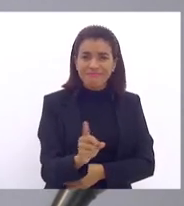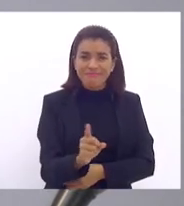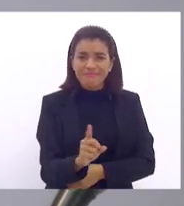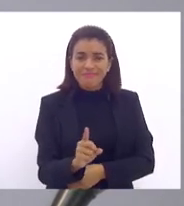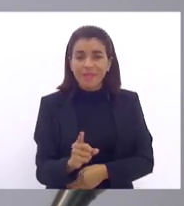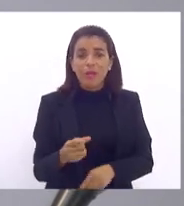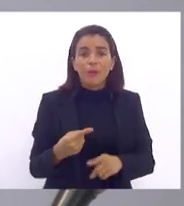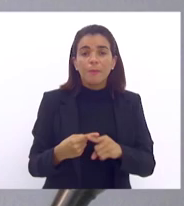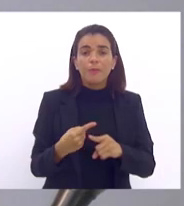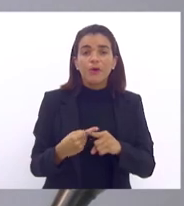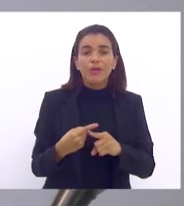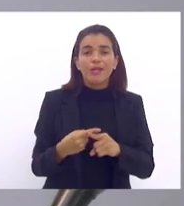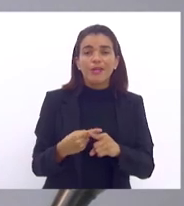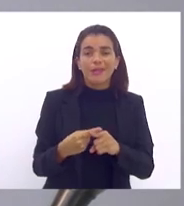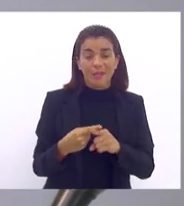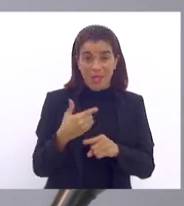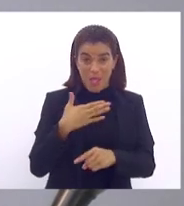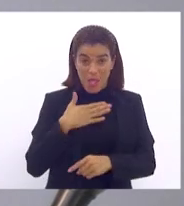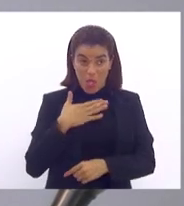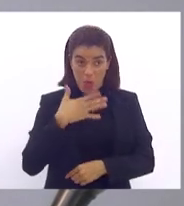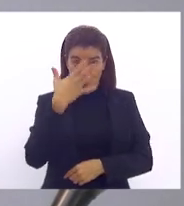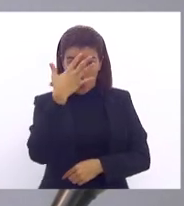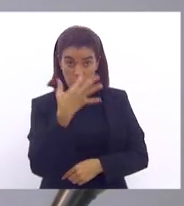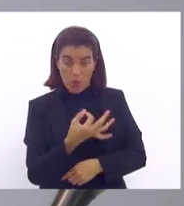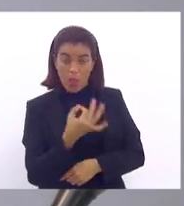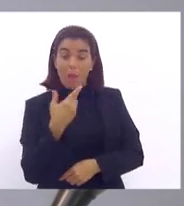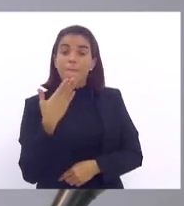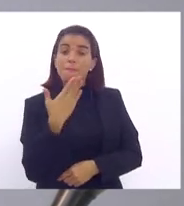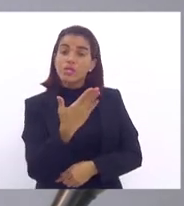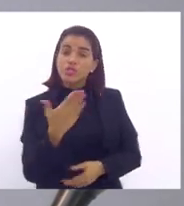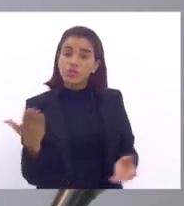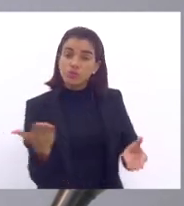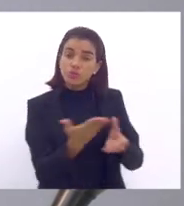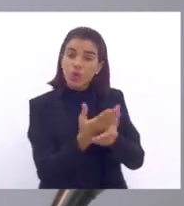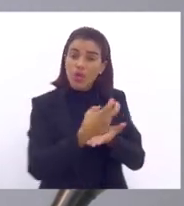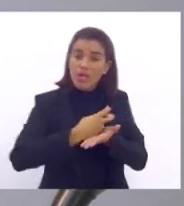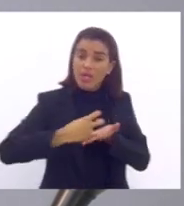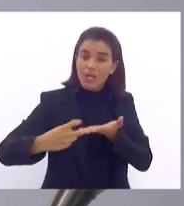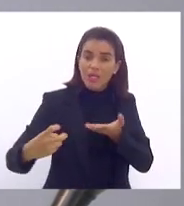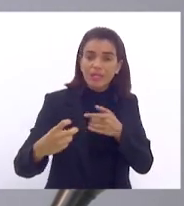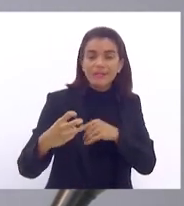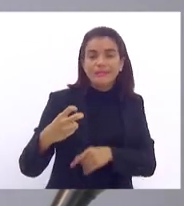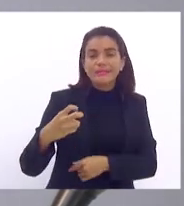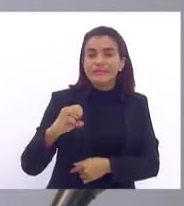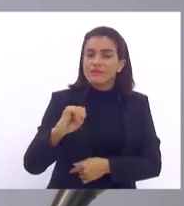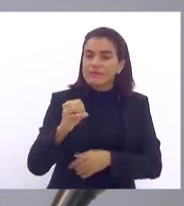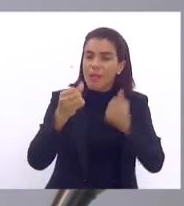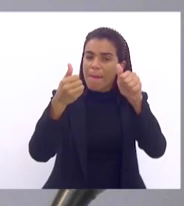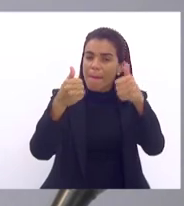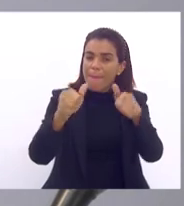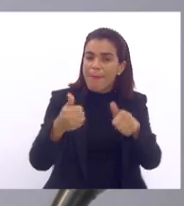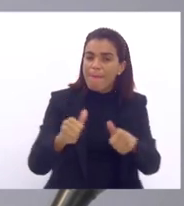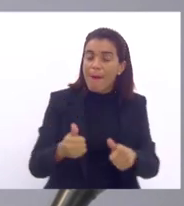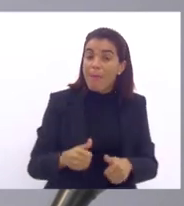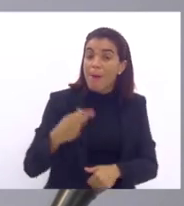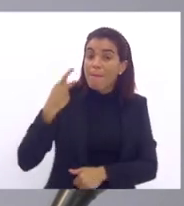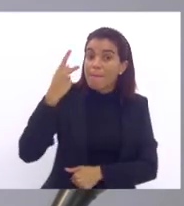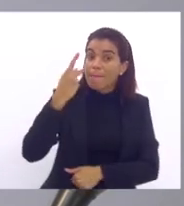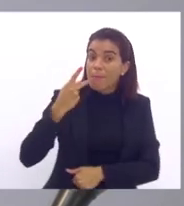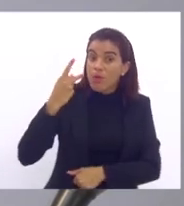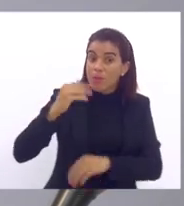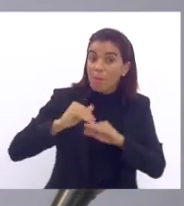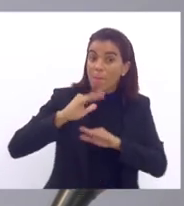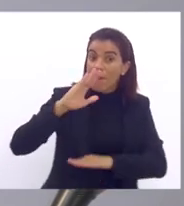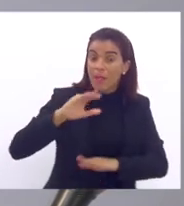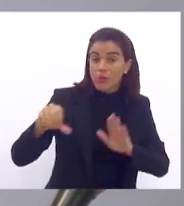porque só há no meu entendimento Como entrar com pedido de impeach quando você verifica que politicamente além do